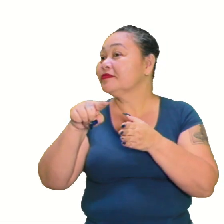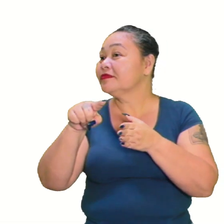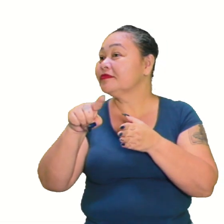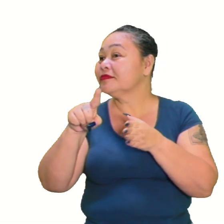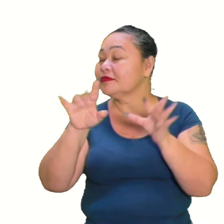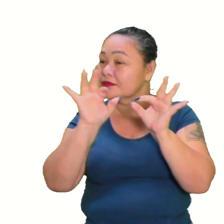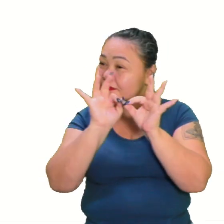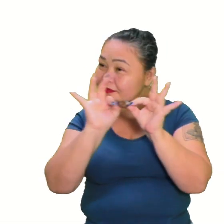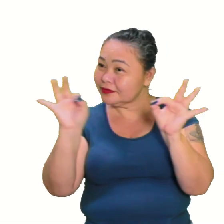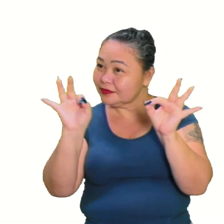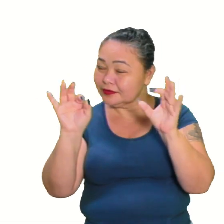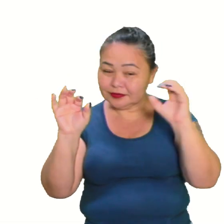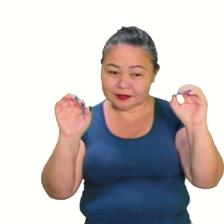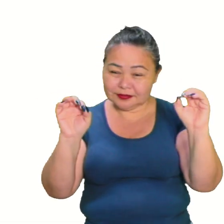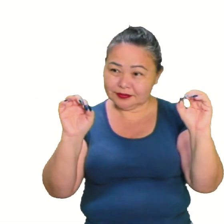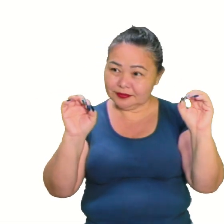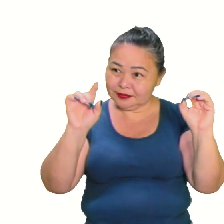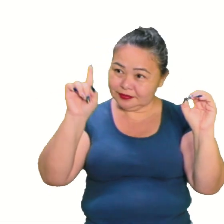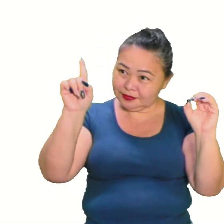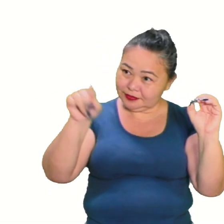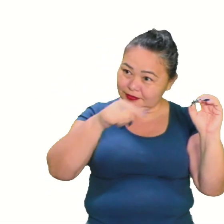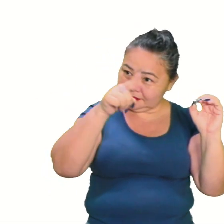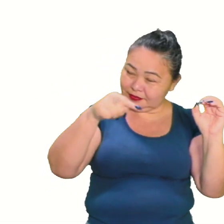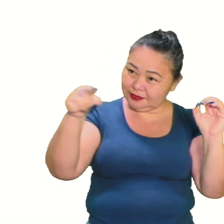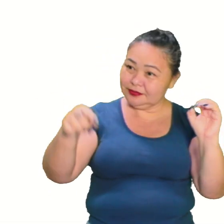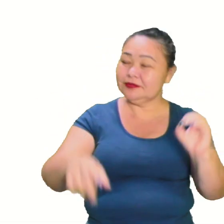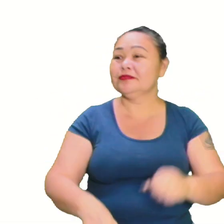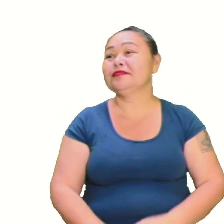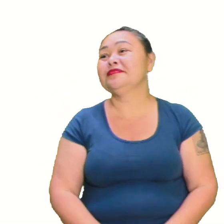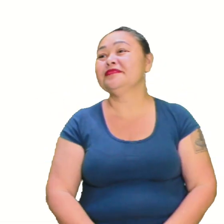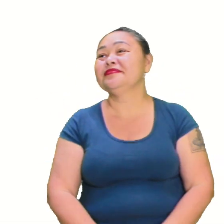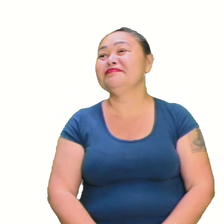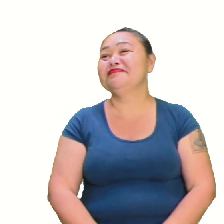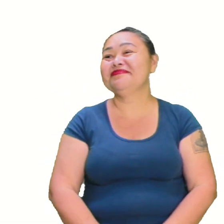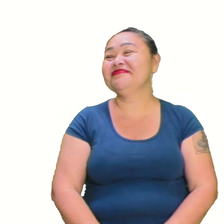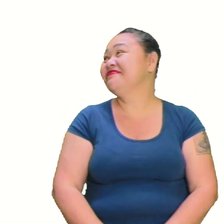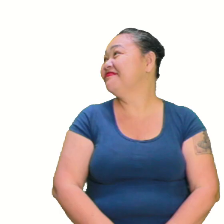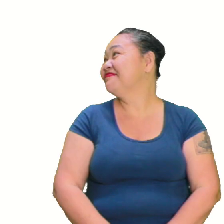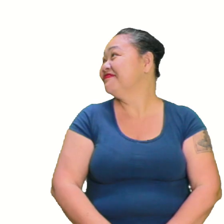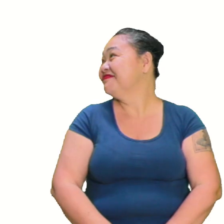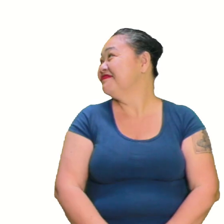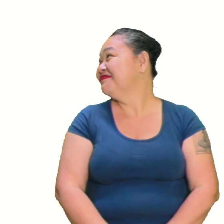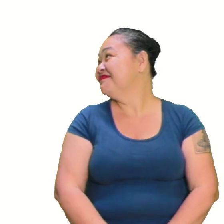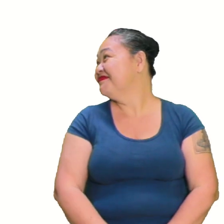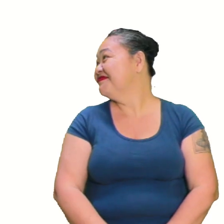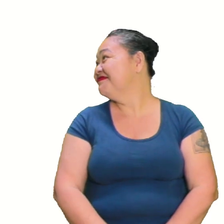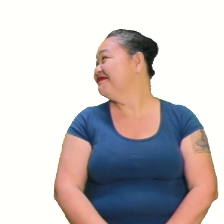faz na reta? Coloca o 0, o 7, minhoquinha.